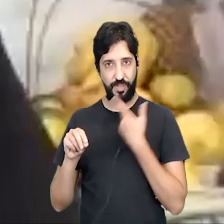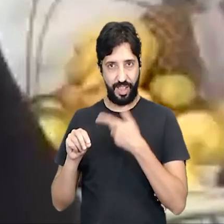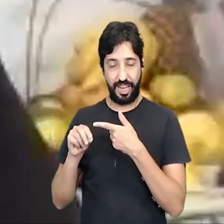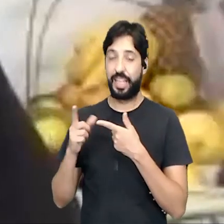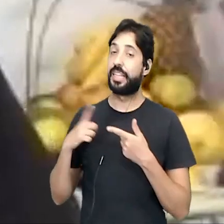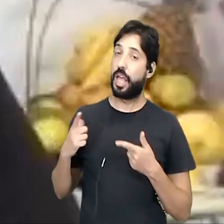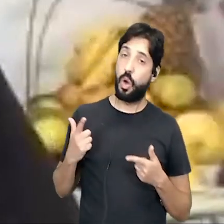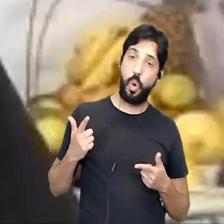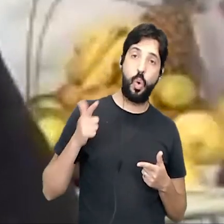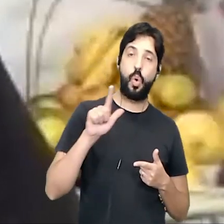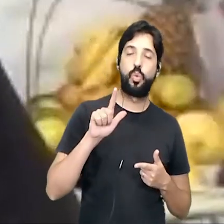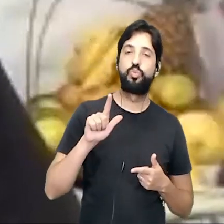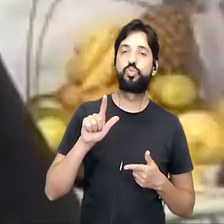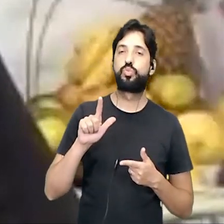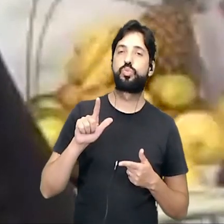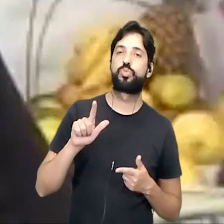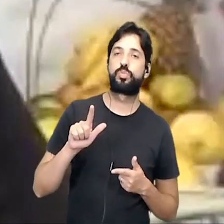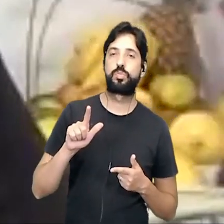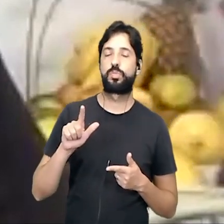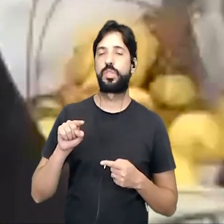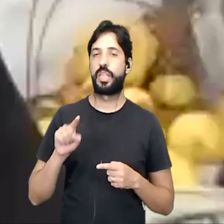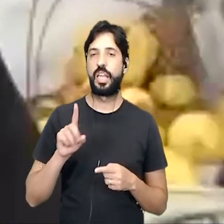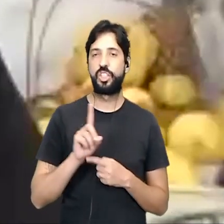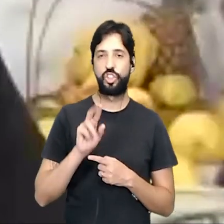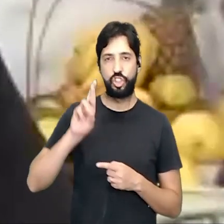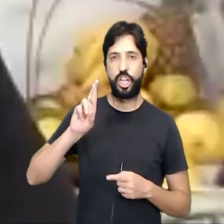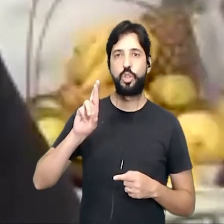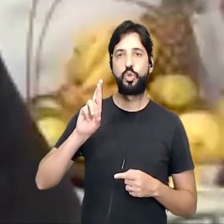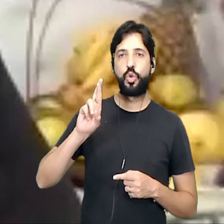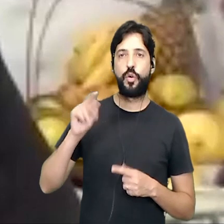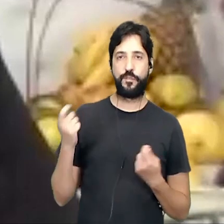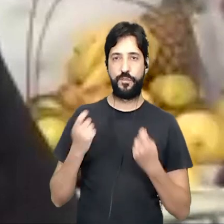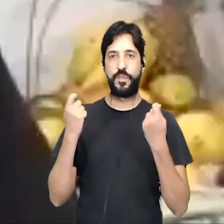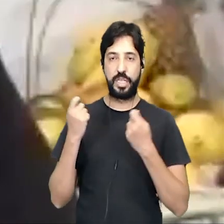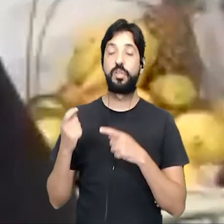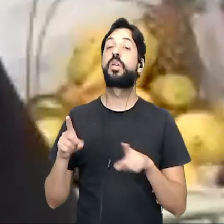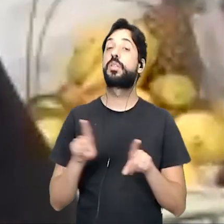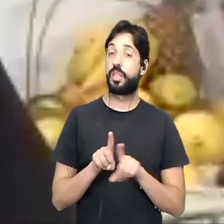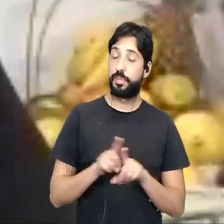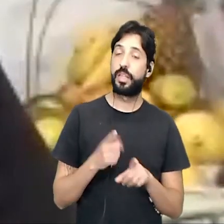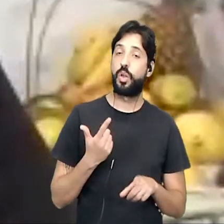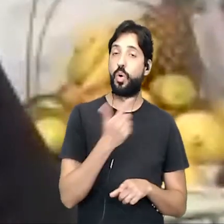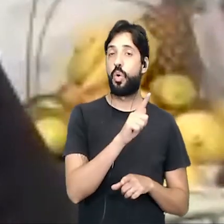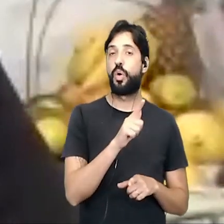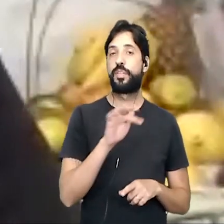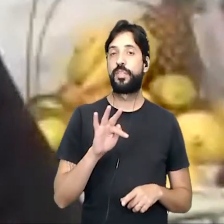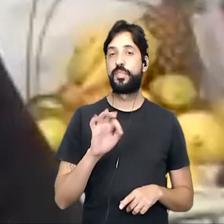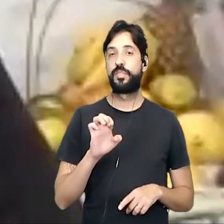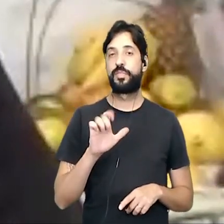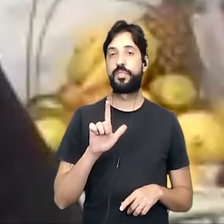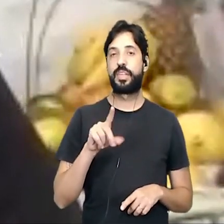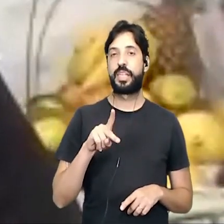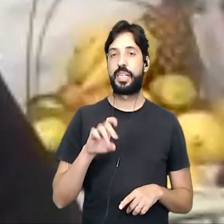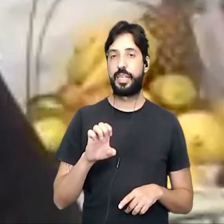além do Fernando Zunho, que eu comentei, né, que é o programador, diretor do Festival Porto Alegre em Cena.